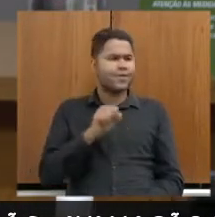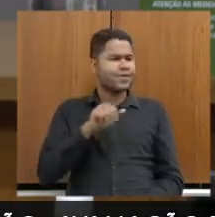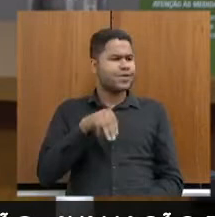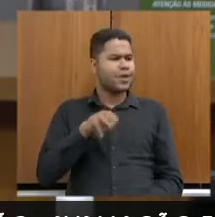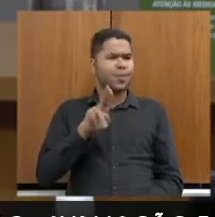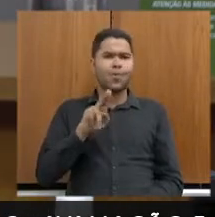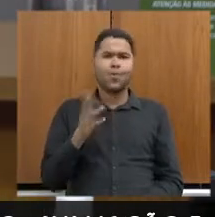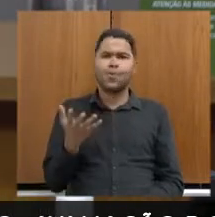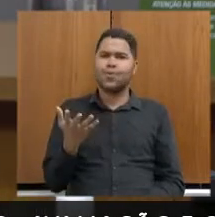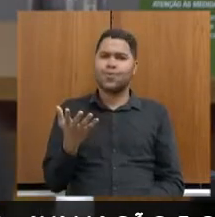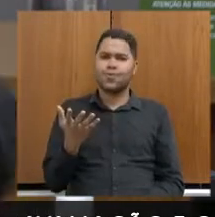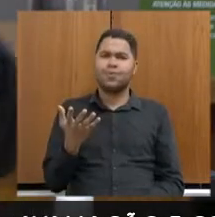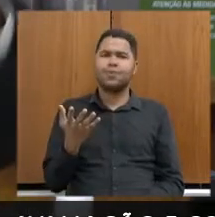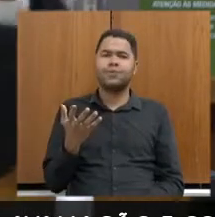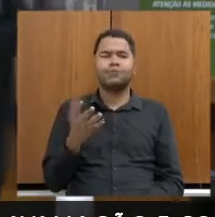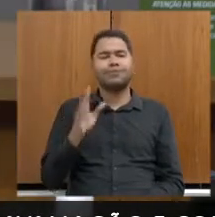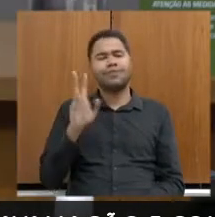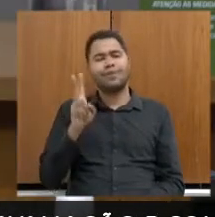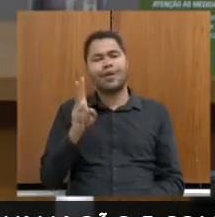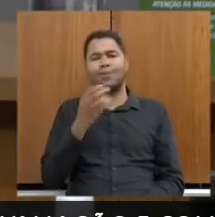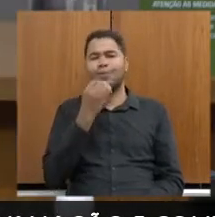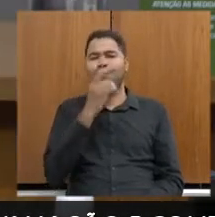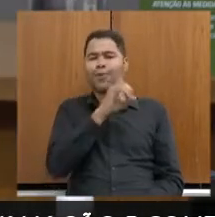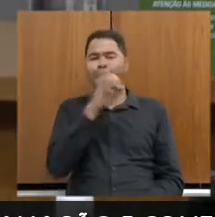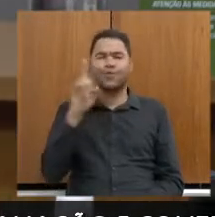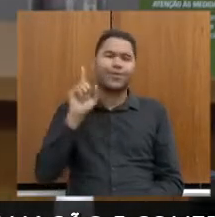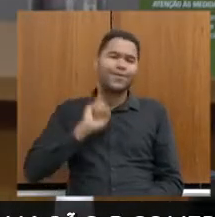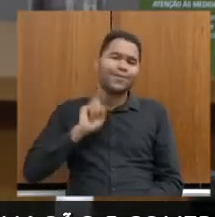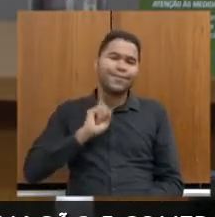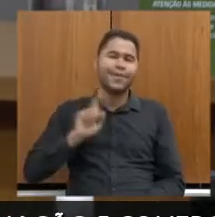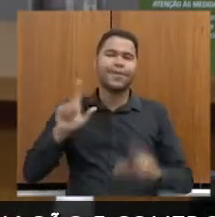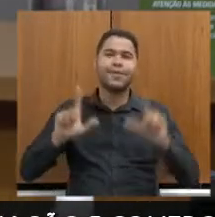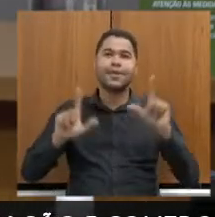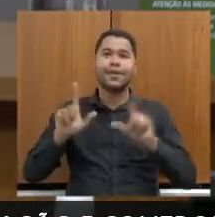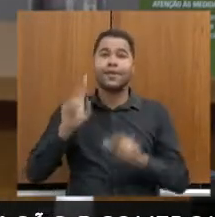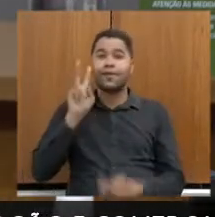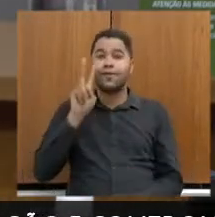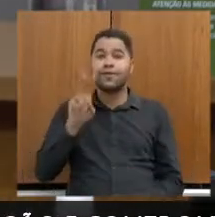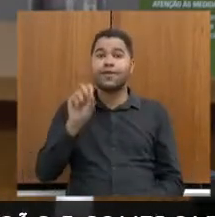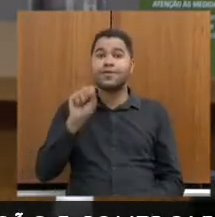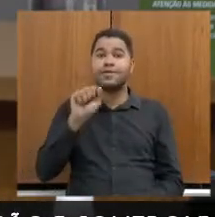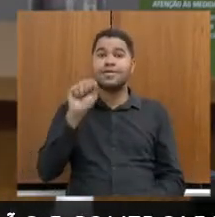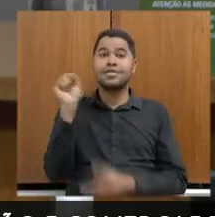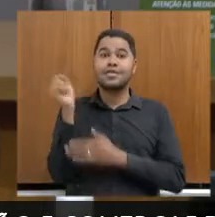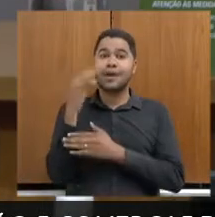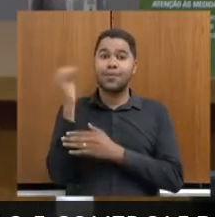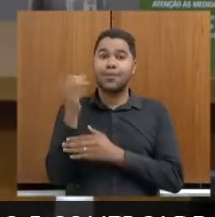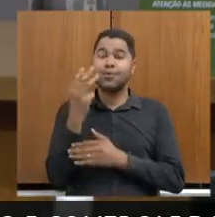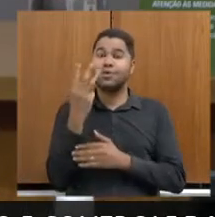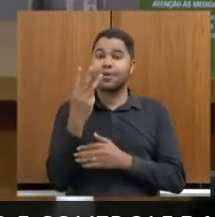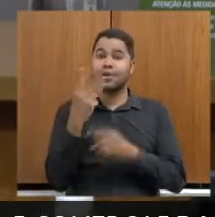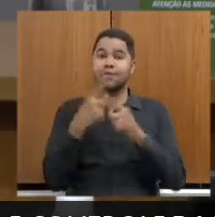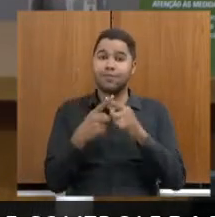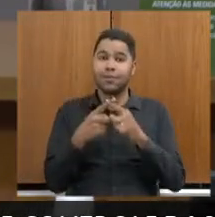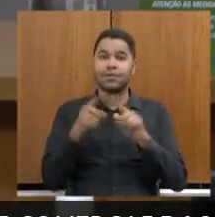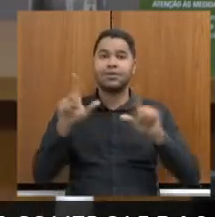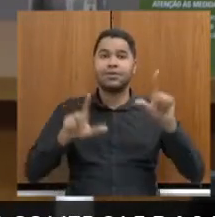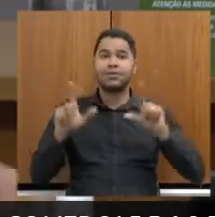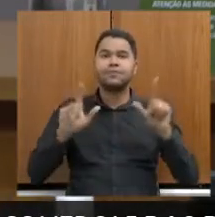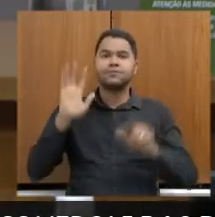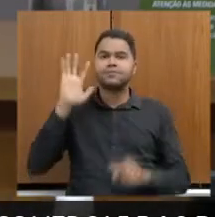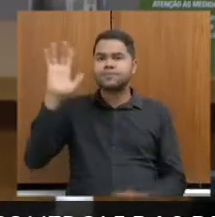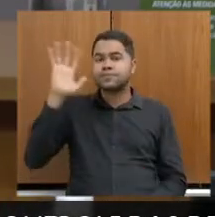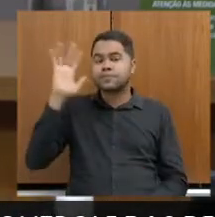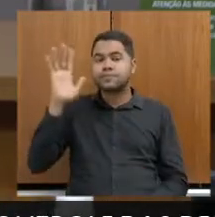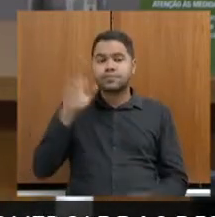Samu né todo dia e me O Bom dia minas ao vejo fica mostrando Hoje hoje eu vim três vezes o Samuel aparecer na televisão mas não imagina que a